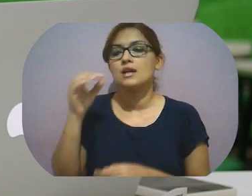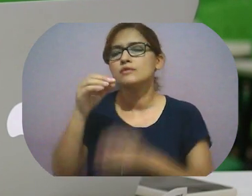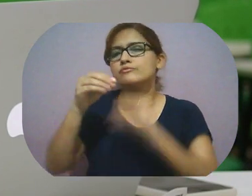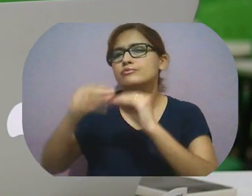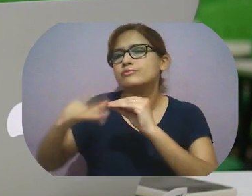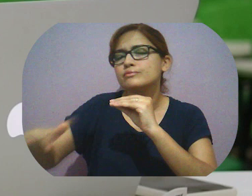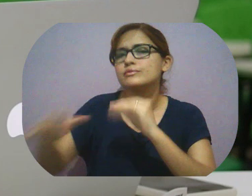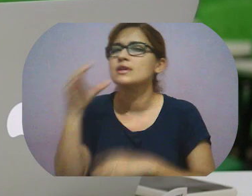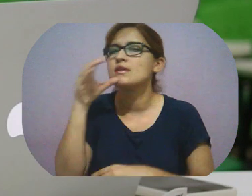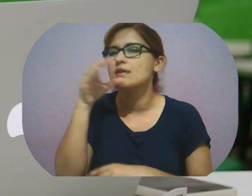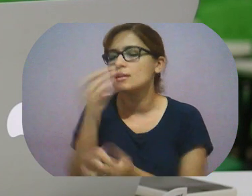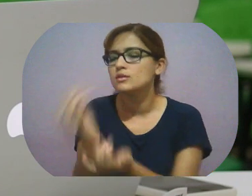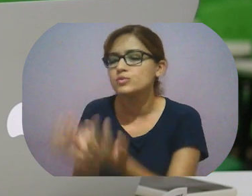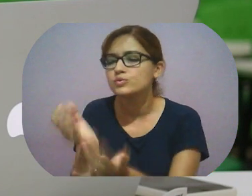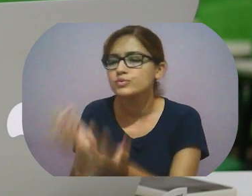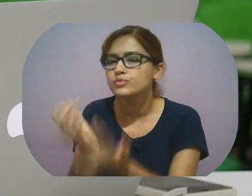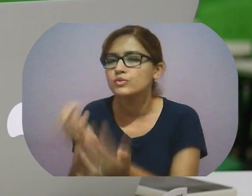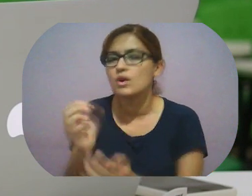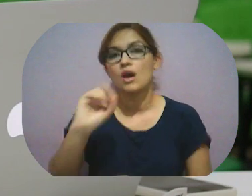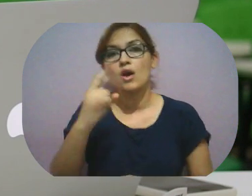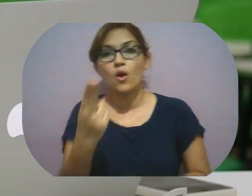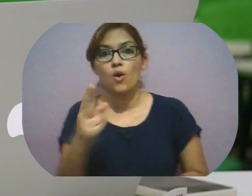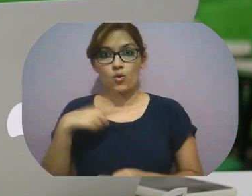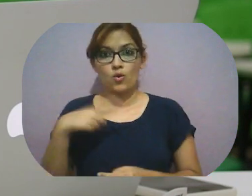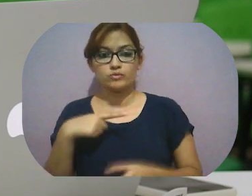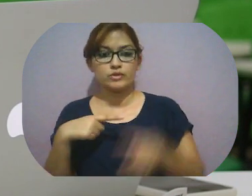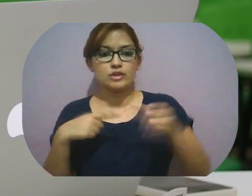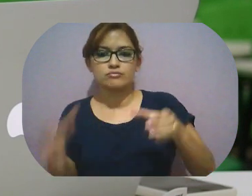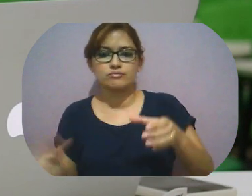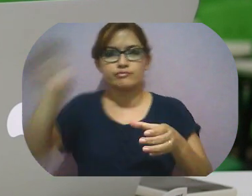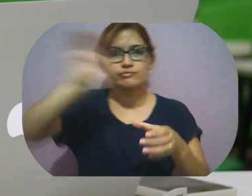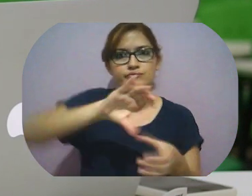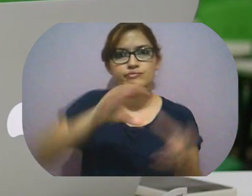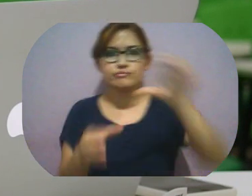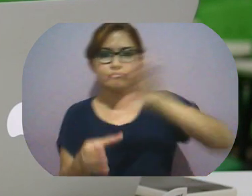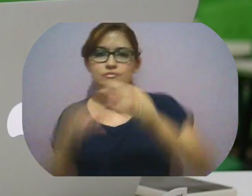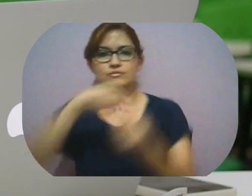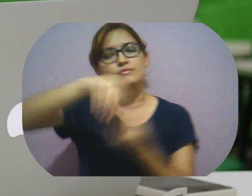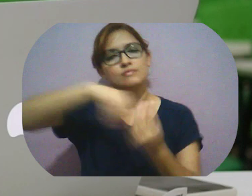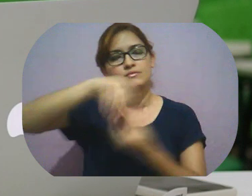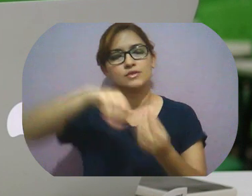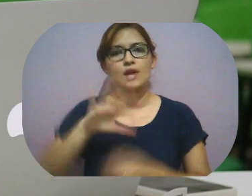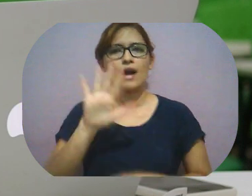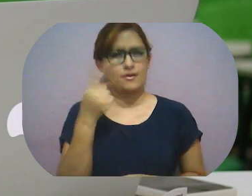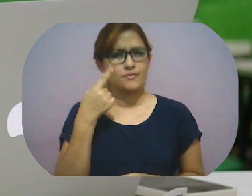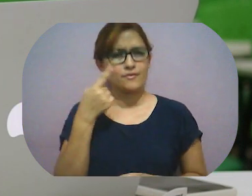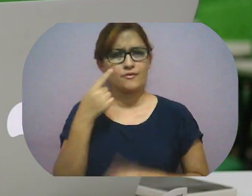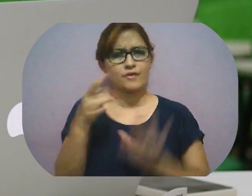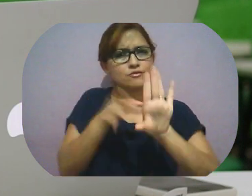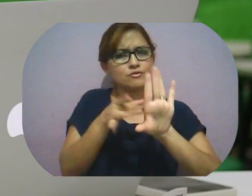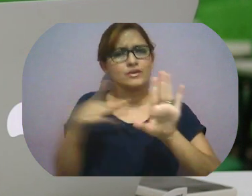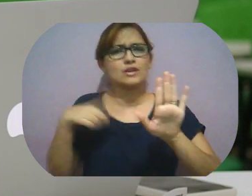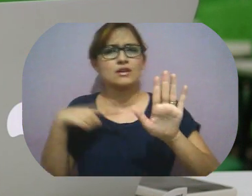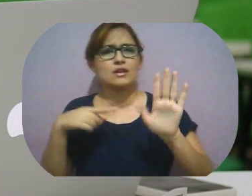transferir líquidos, dissolver um soluto no solvente. Essas são as principais funções do BEC. Cuidado, apesar de ter uma graduação